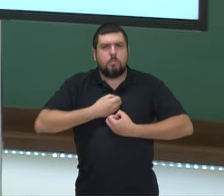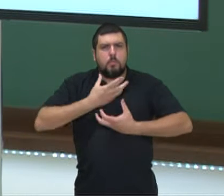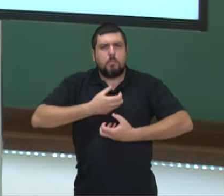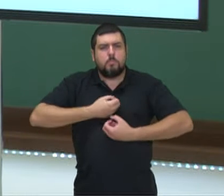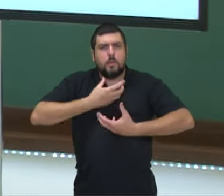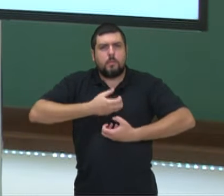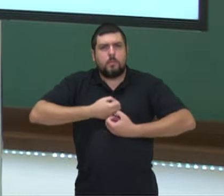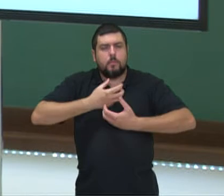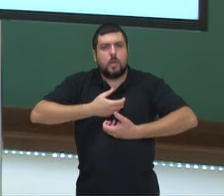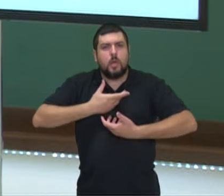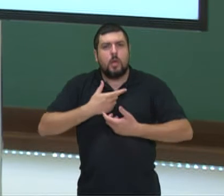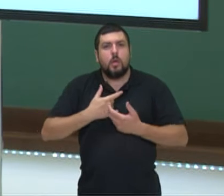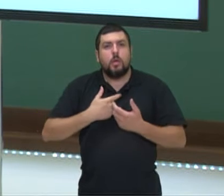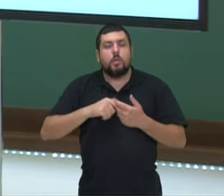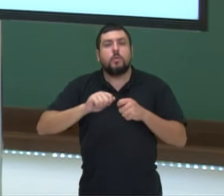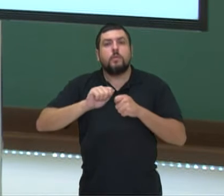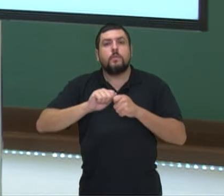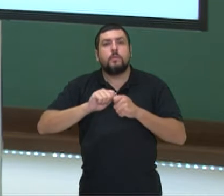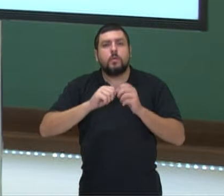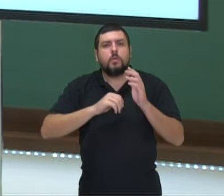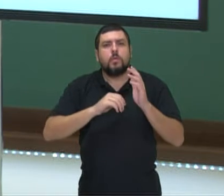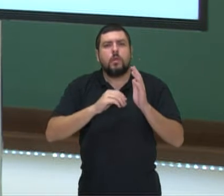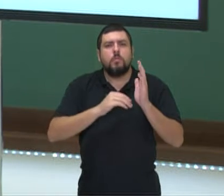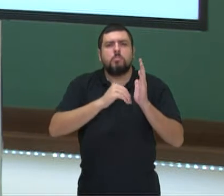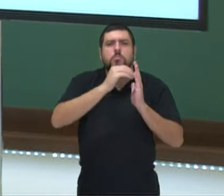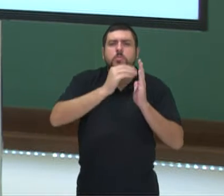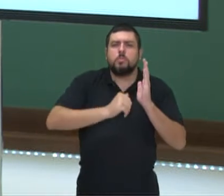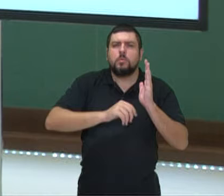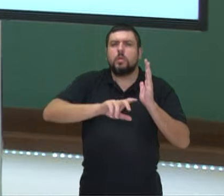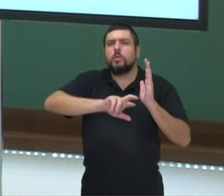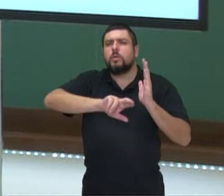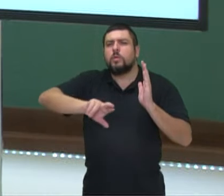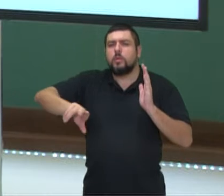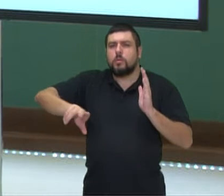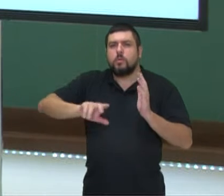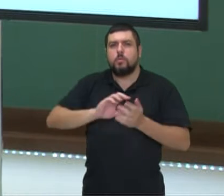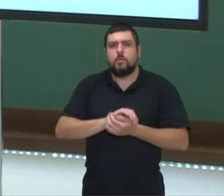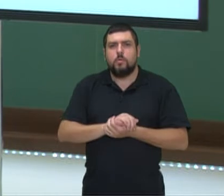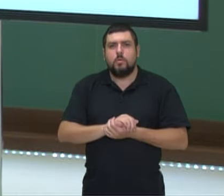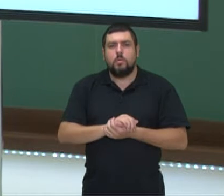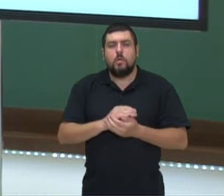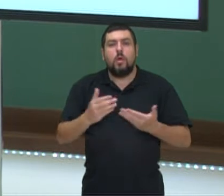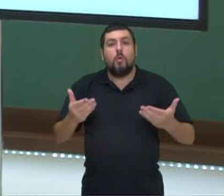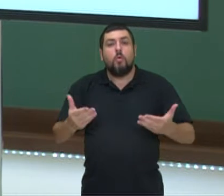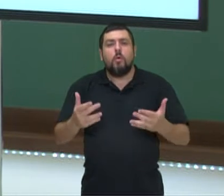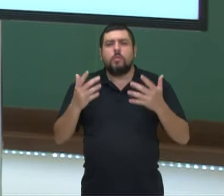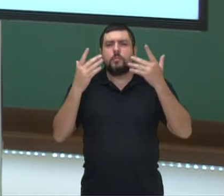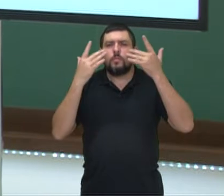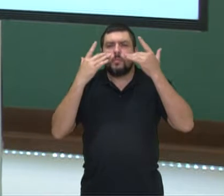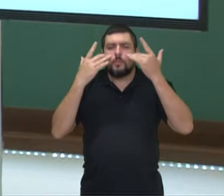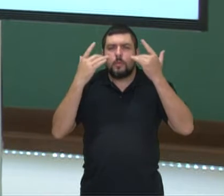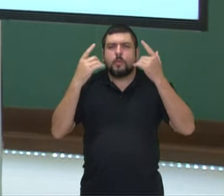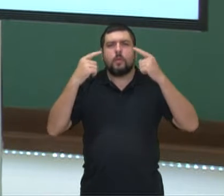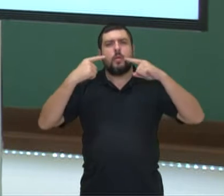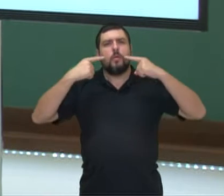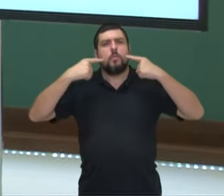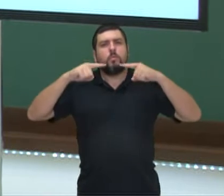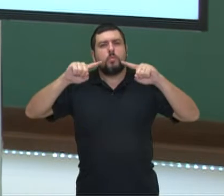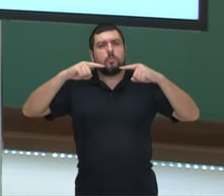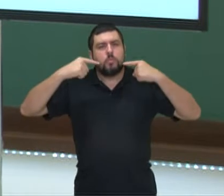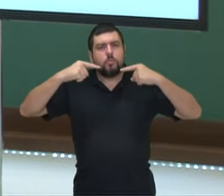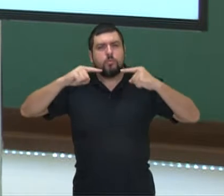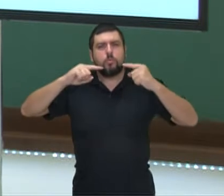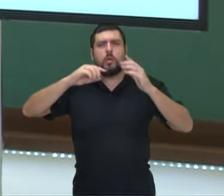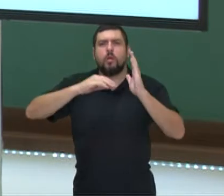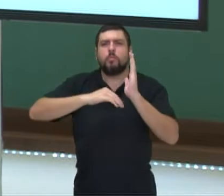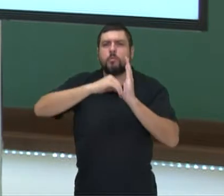nos expressamos através da arte nos dias de hoje, né? Do teatro, da música, né? Da pintura, e